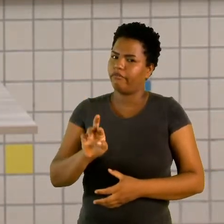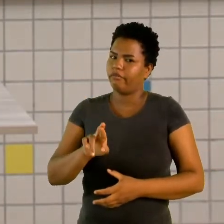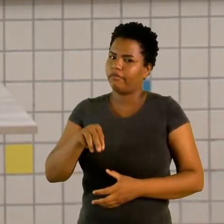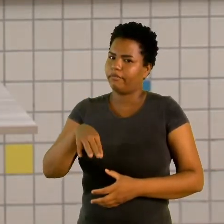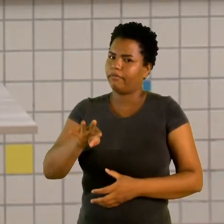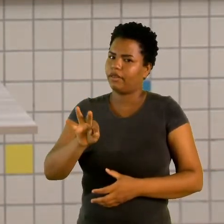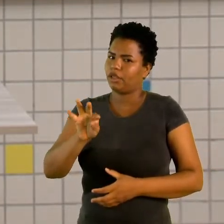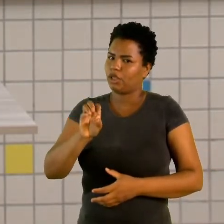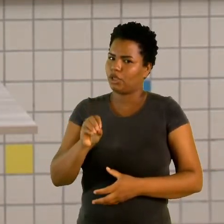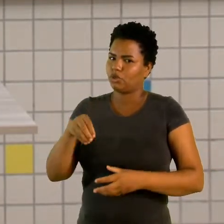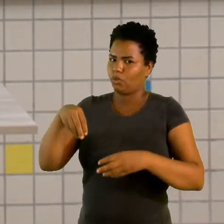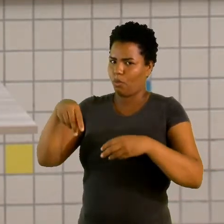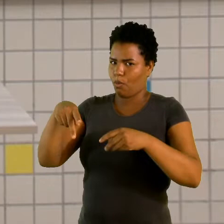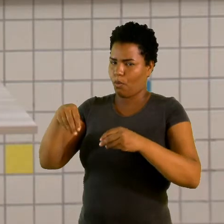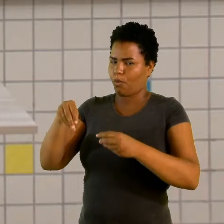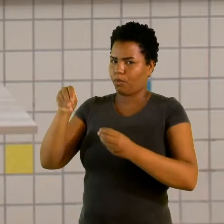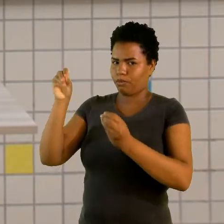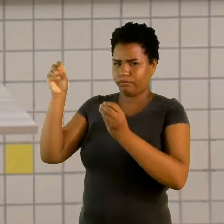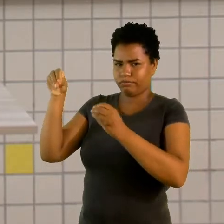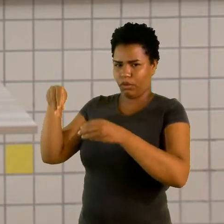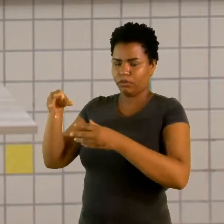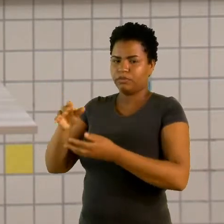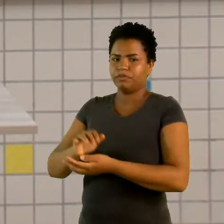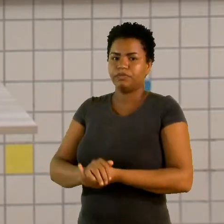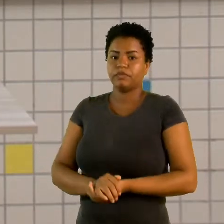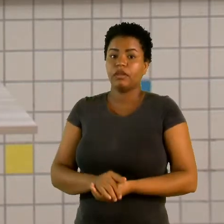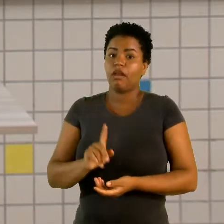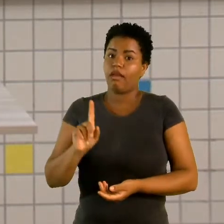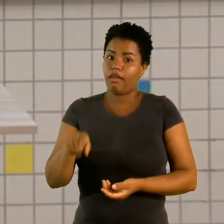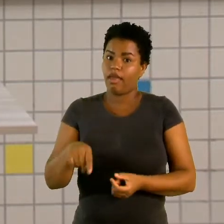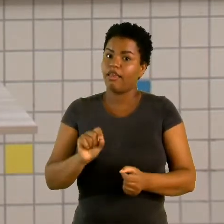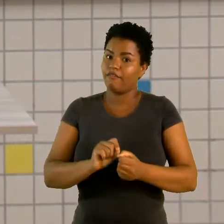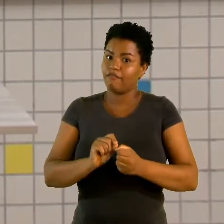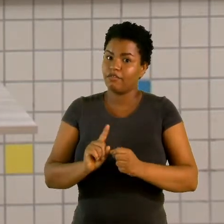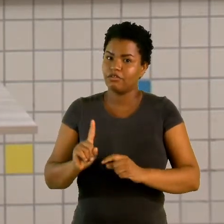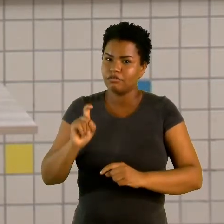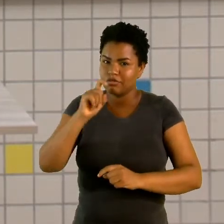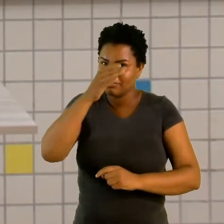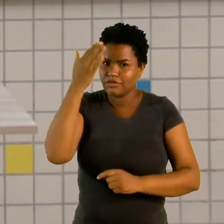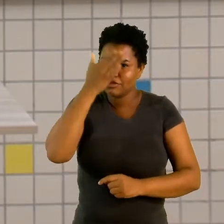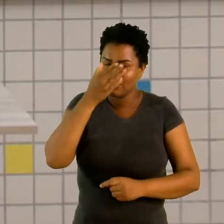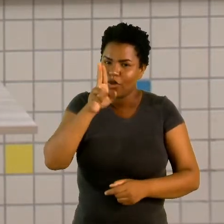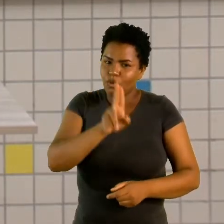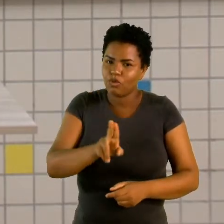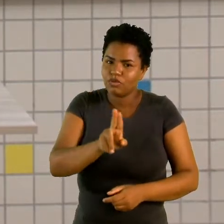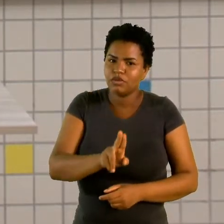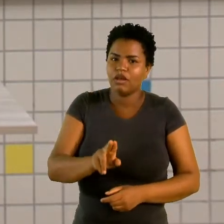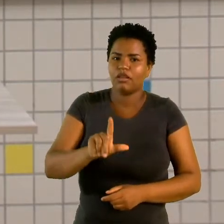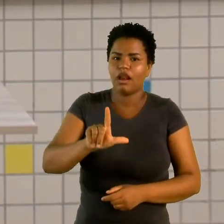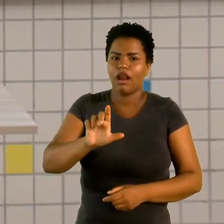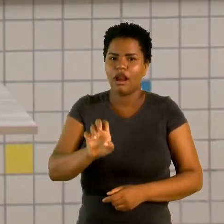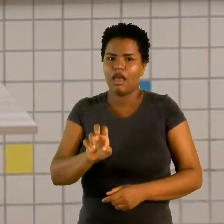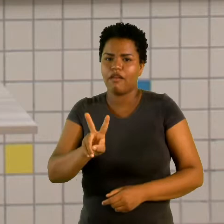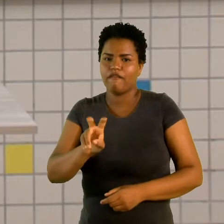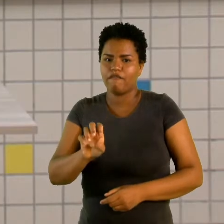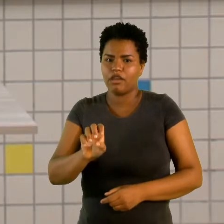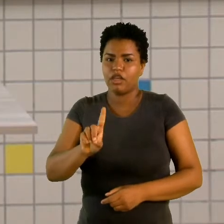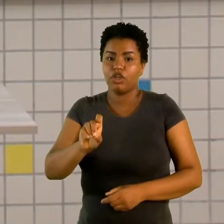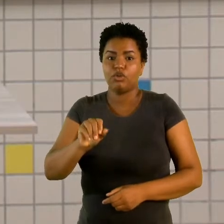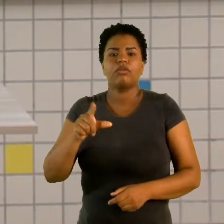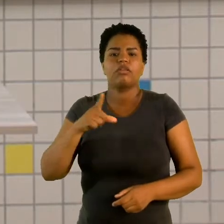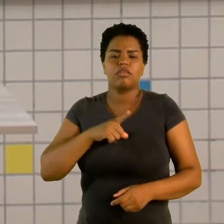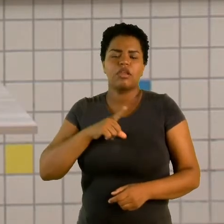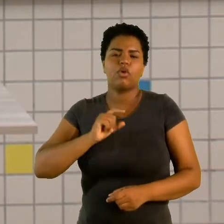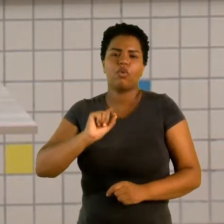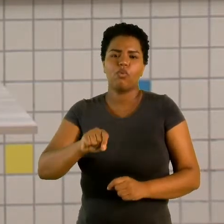Então, o fermento, ele também foi feito de micro-organismos usados lá naqueles levedos, onde vai haver a fermentação,